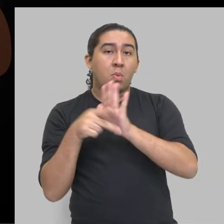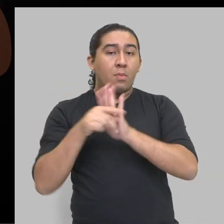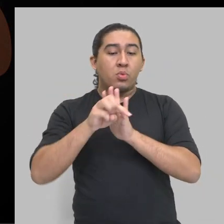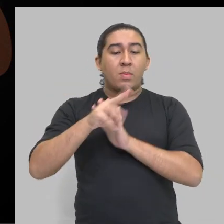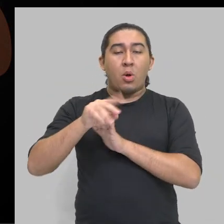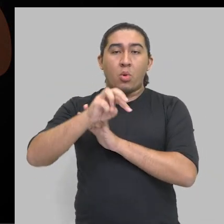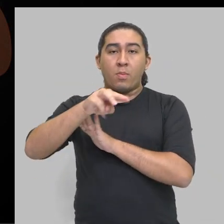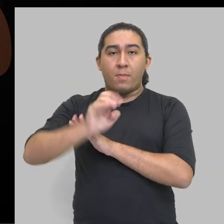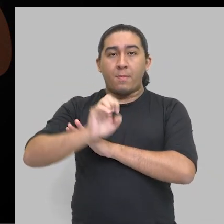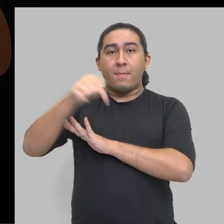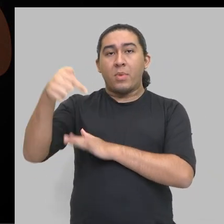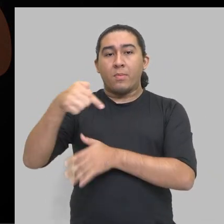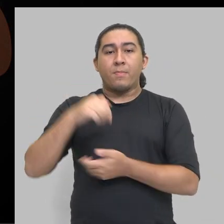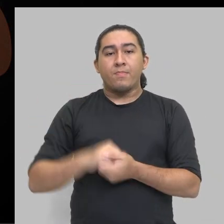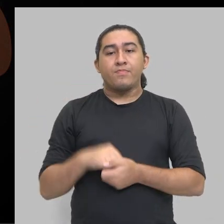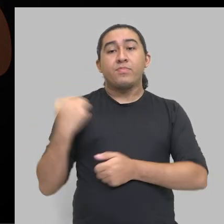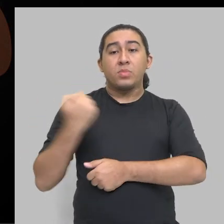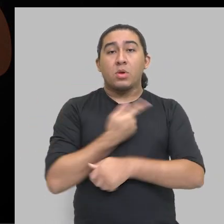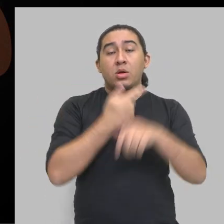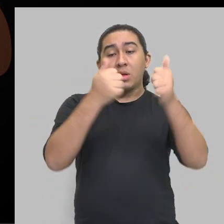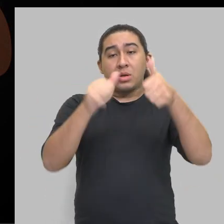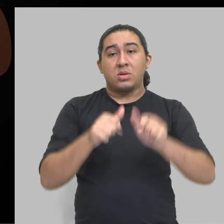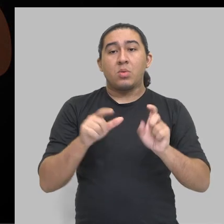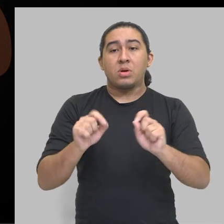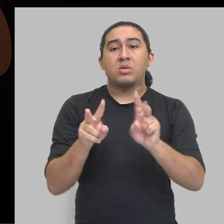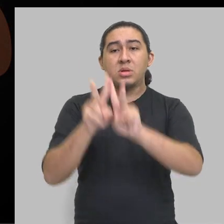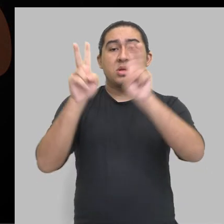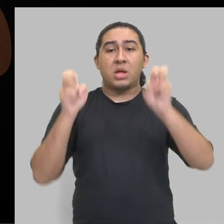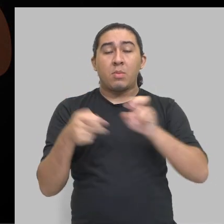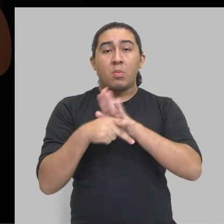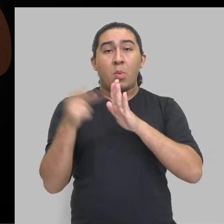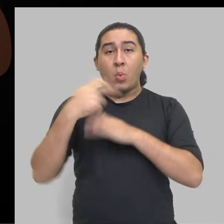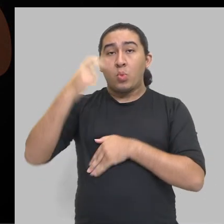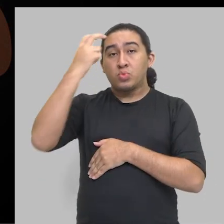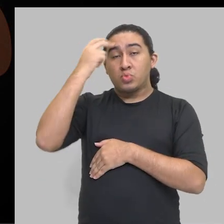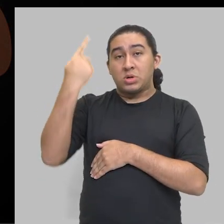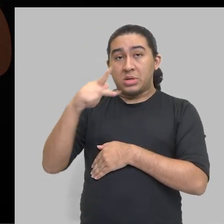Maomé. Então, estamos aqui verificando questões